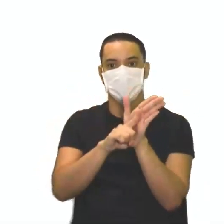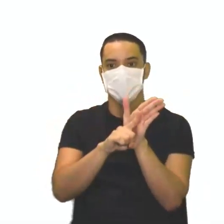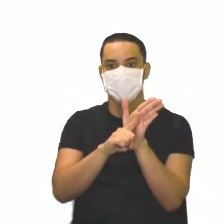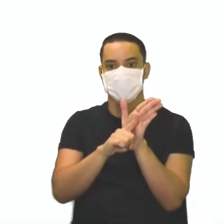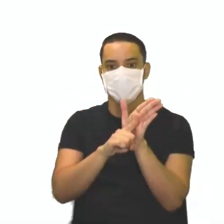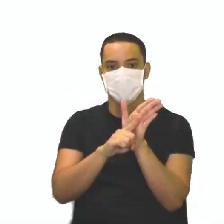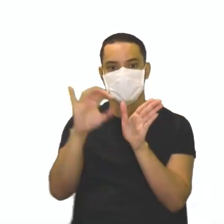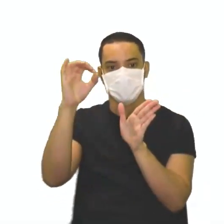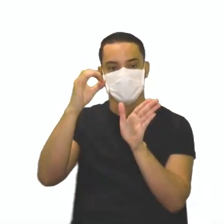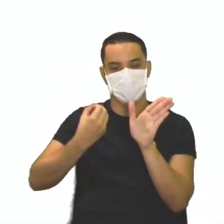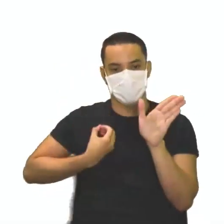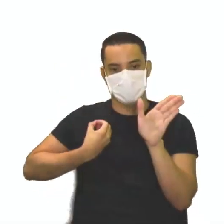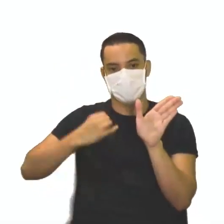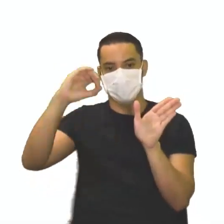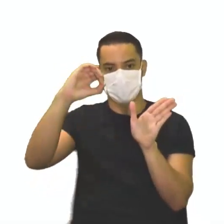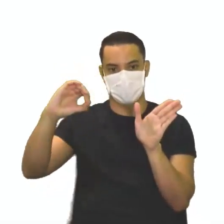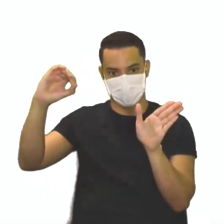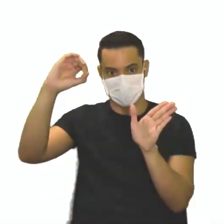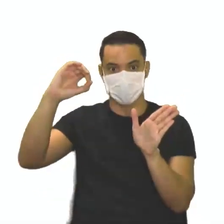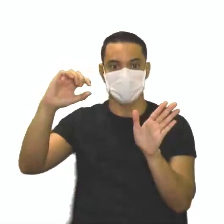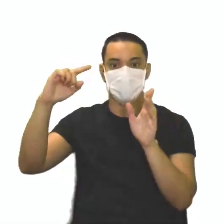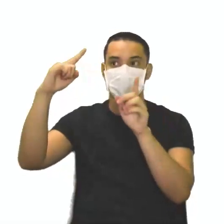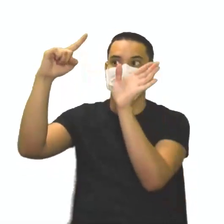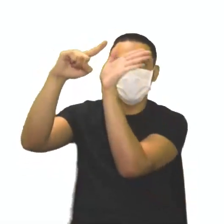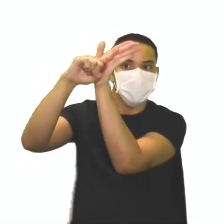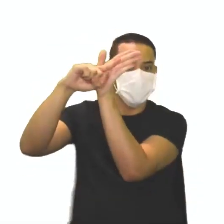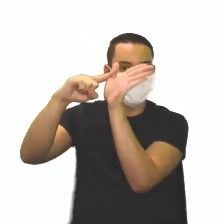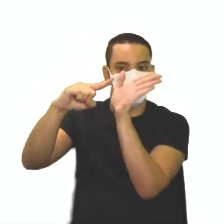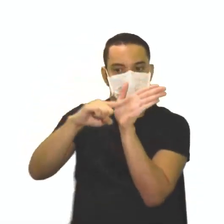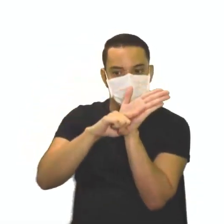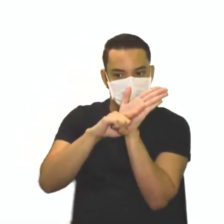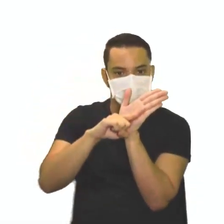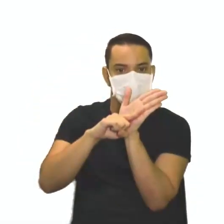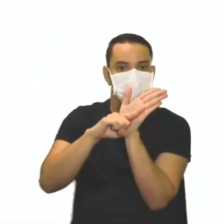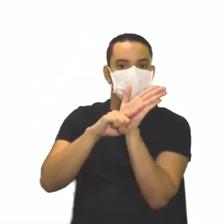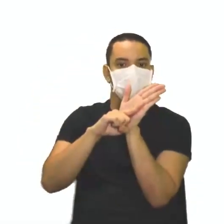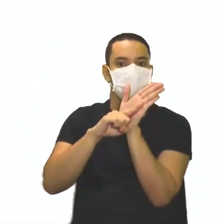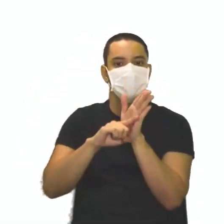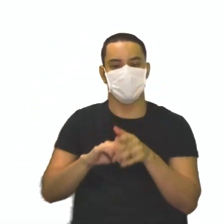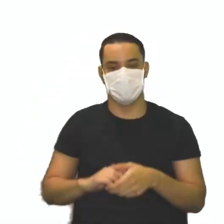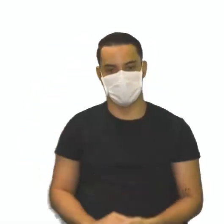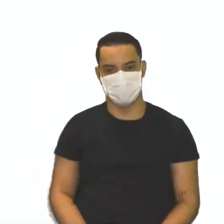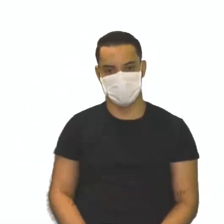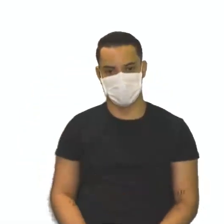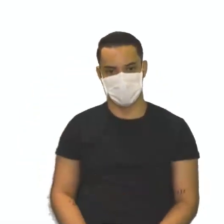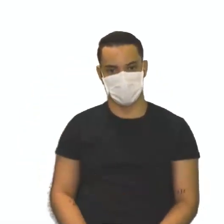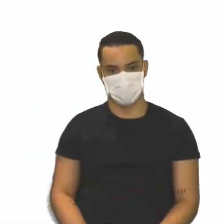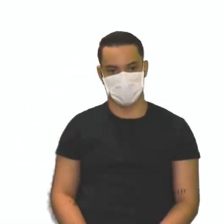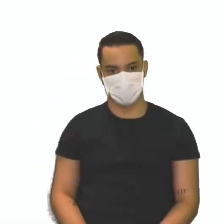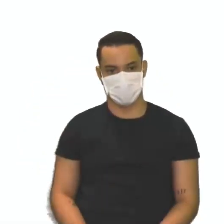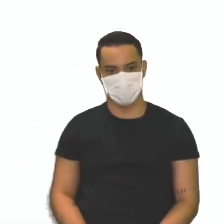em consideração o sinal, tá? Então, como eu estou indo para ali, deixa eu apagar aqui.